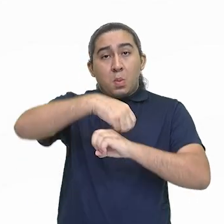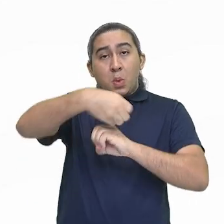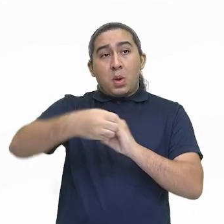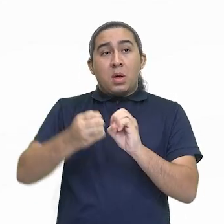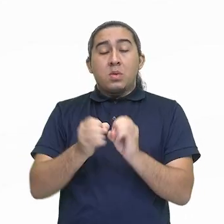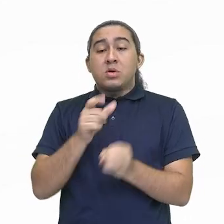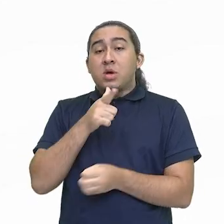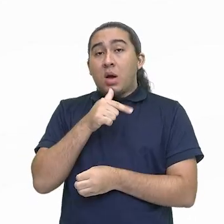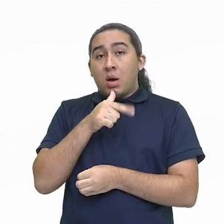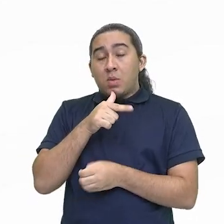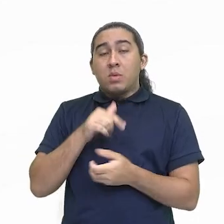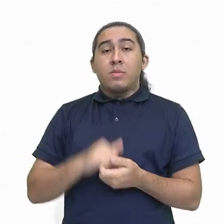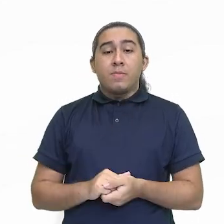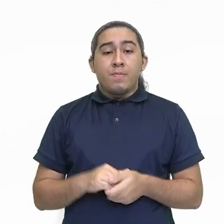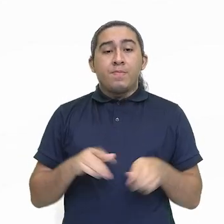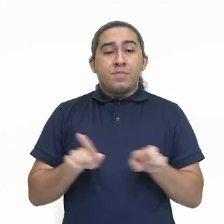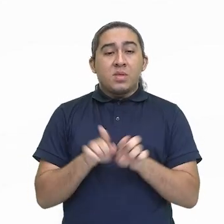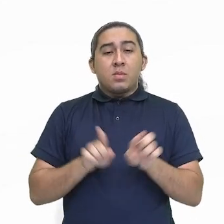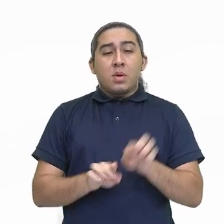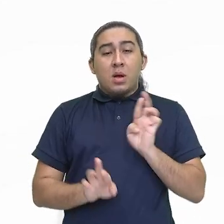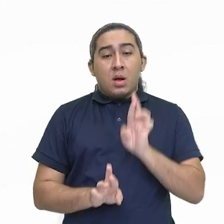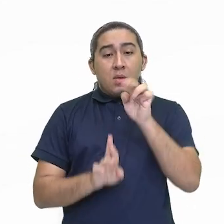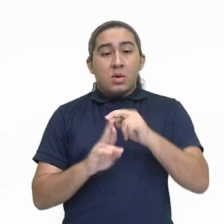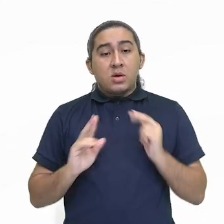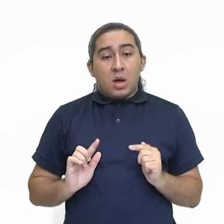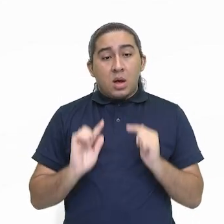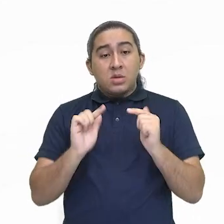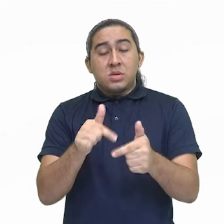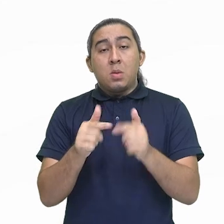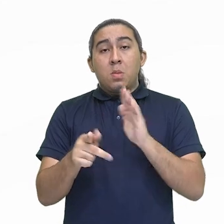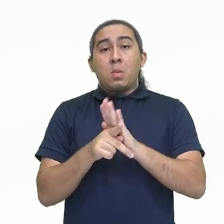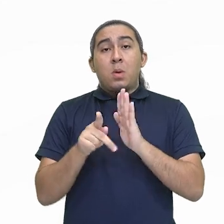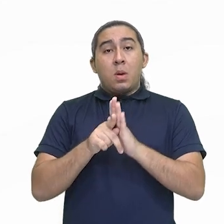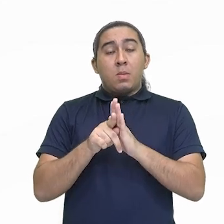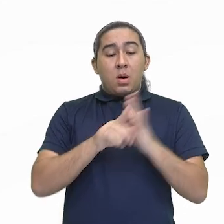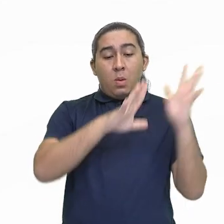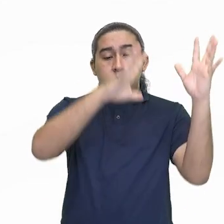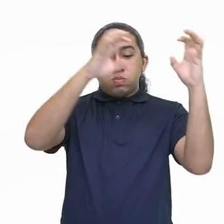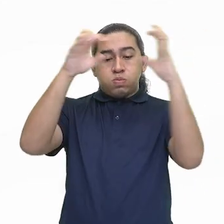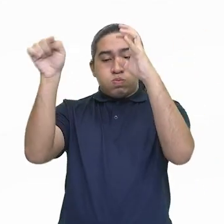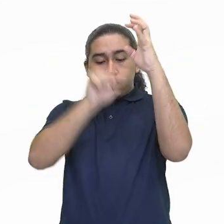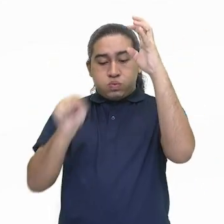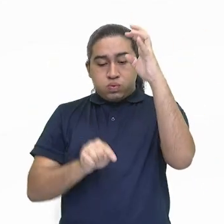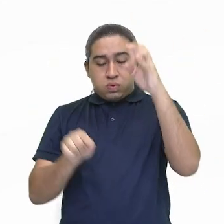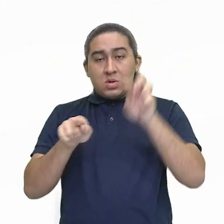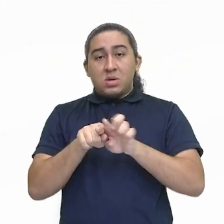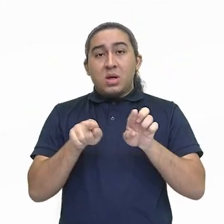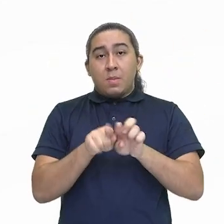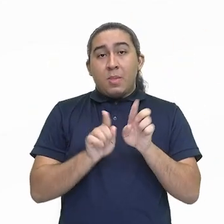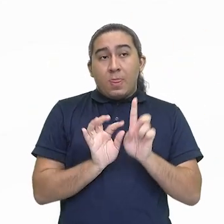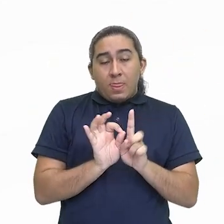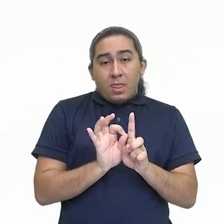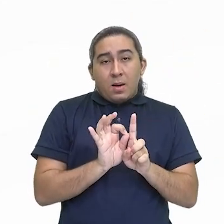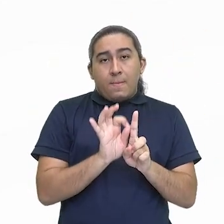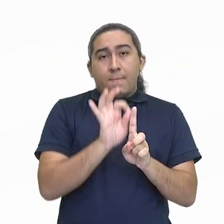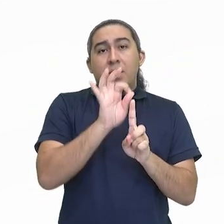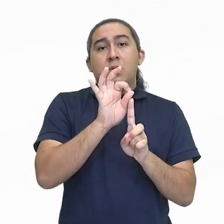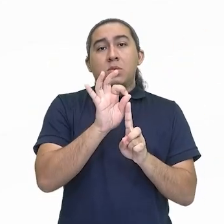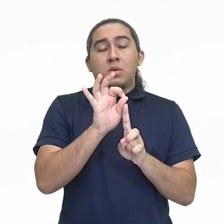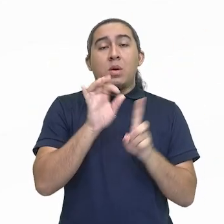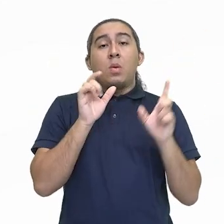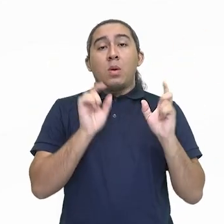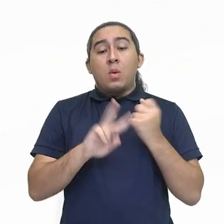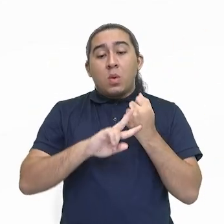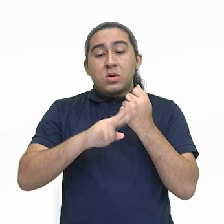água, e sobre aquela ação das descargas elétricas e altas temperaturas, essa reação resultou